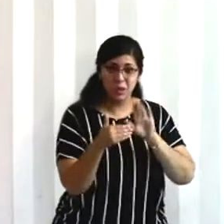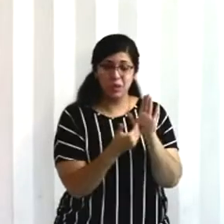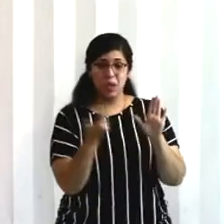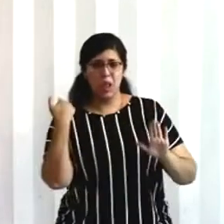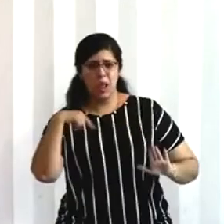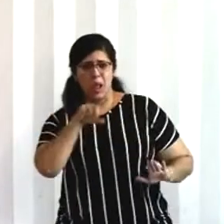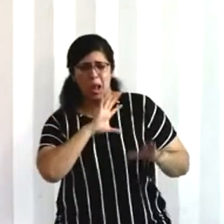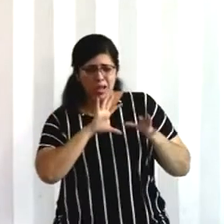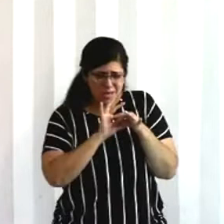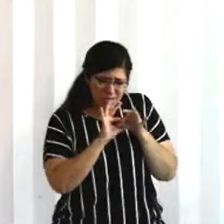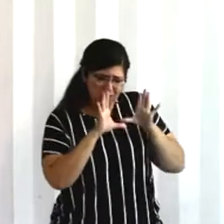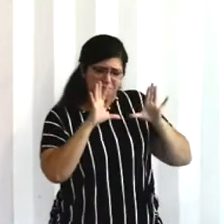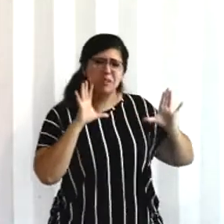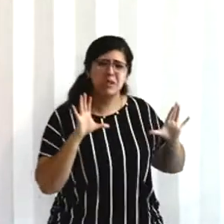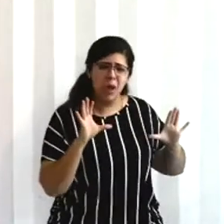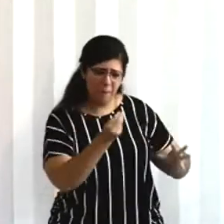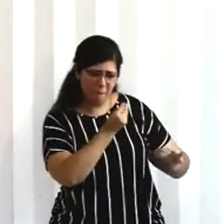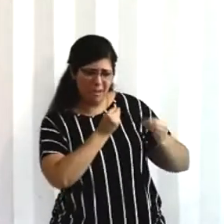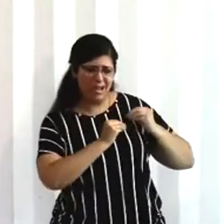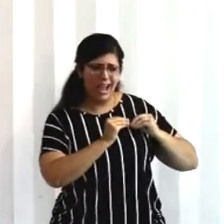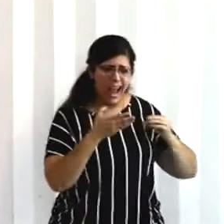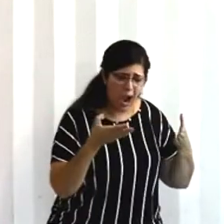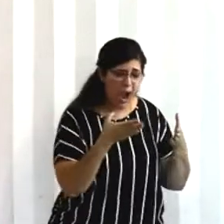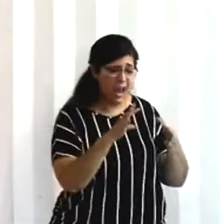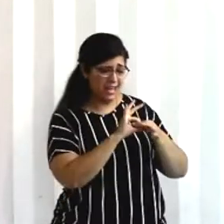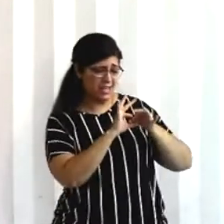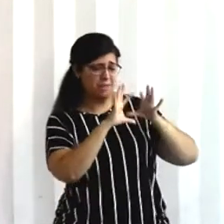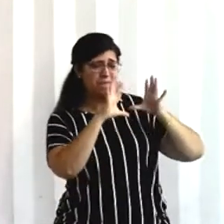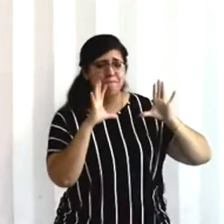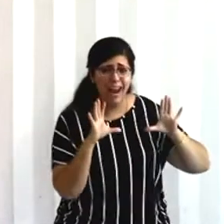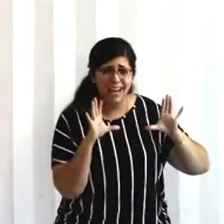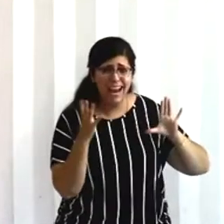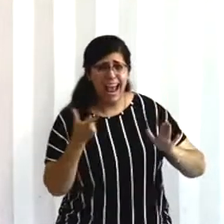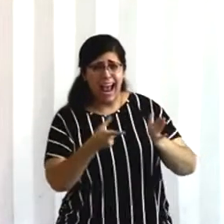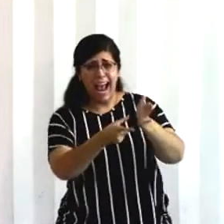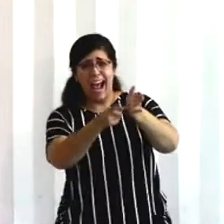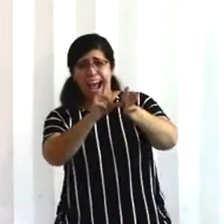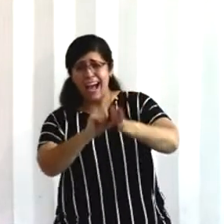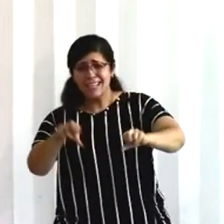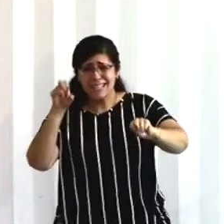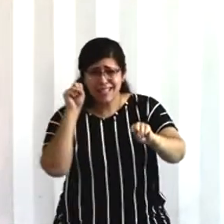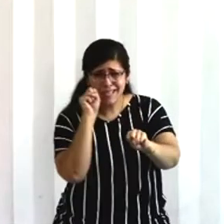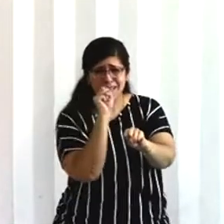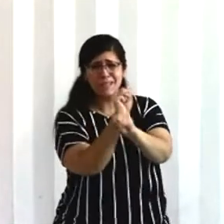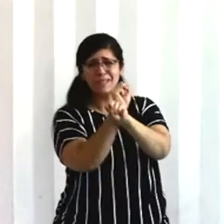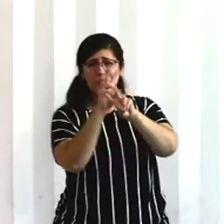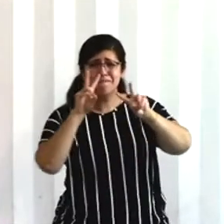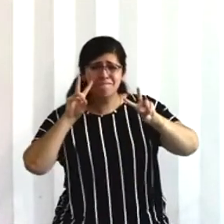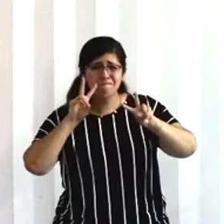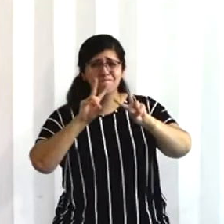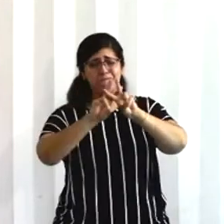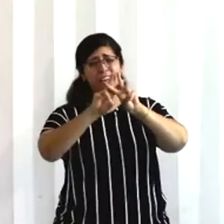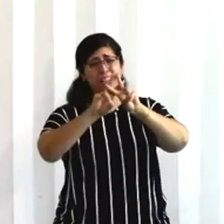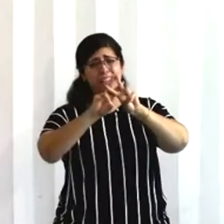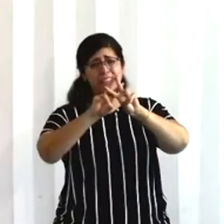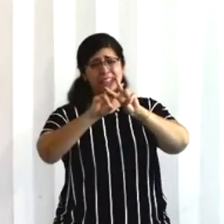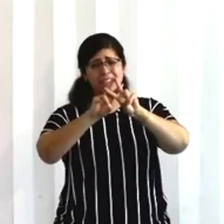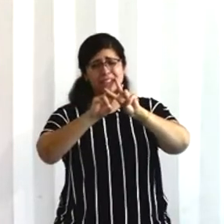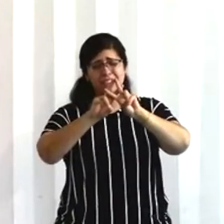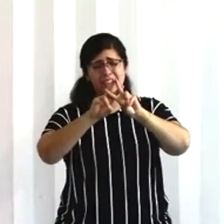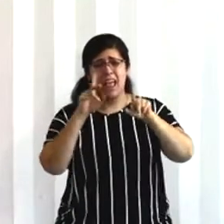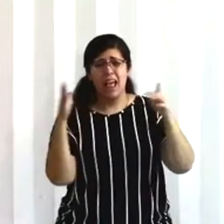que pesava sobre eles, a vara que lhes feria os ombros e o cetro do seu opressor, como no dia dos